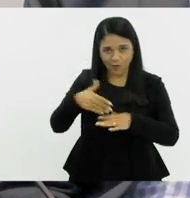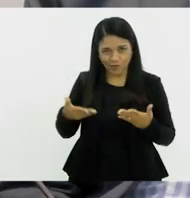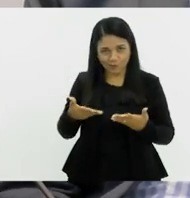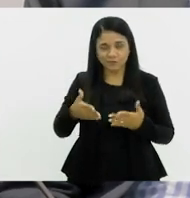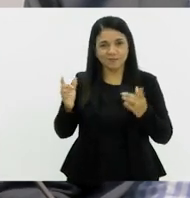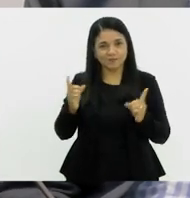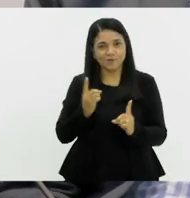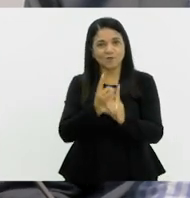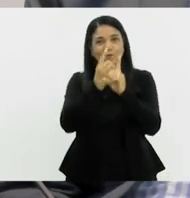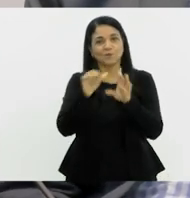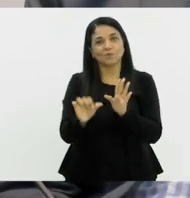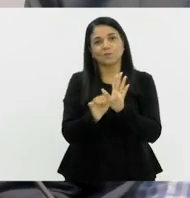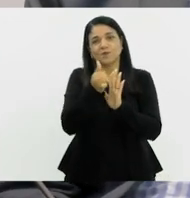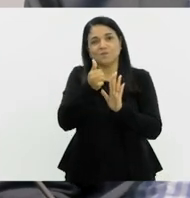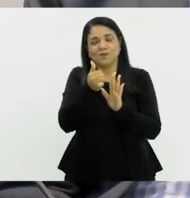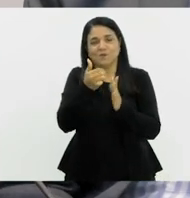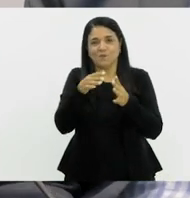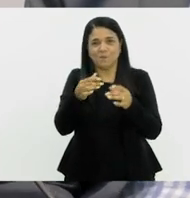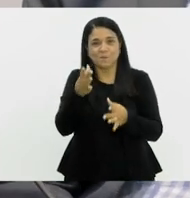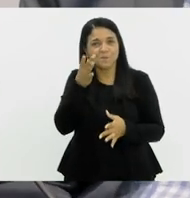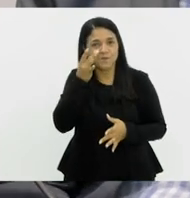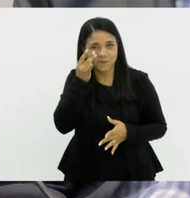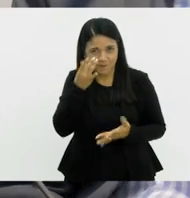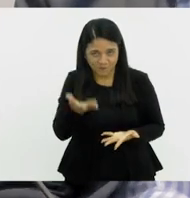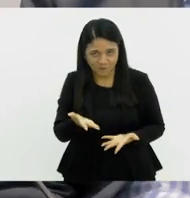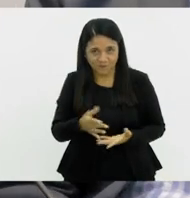presencial, só para